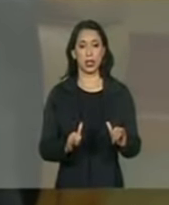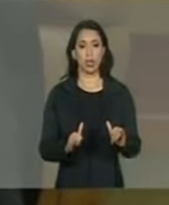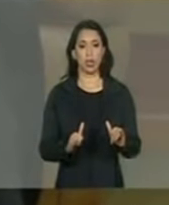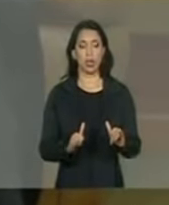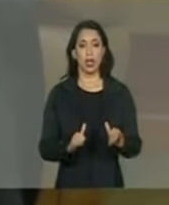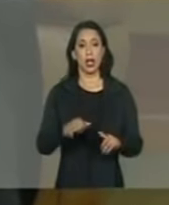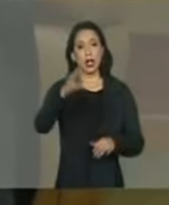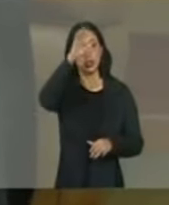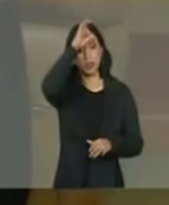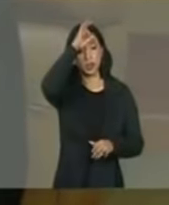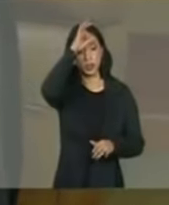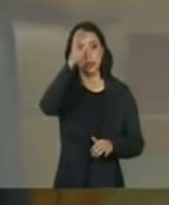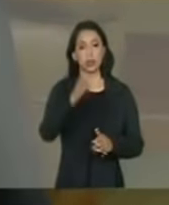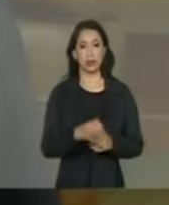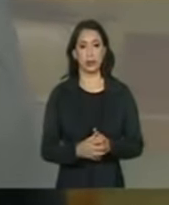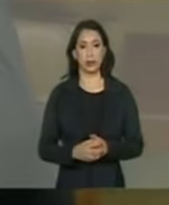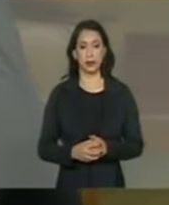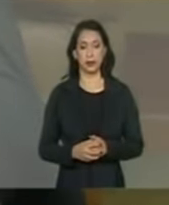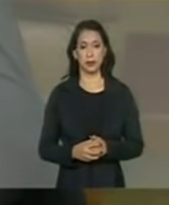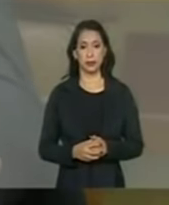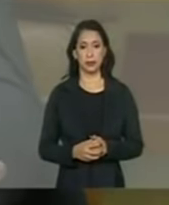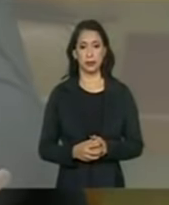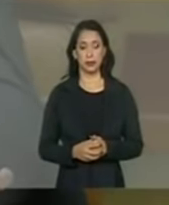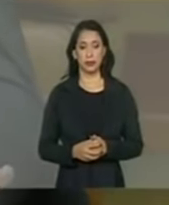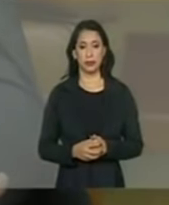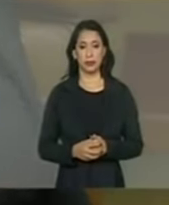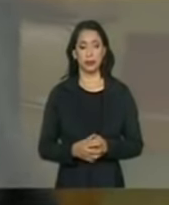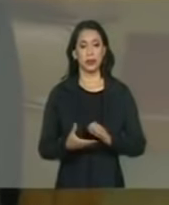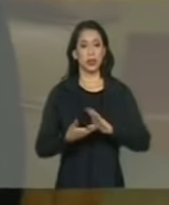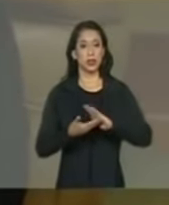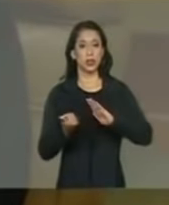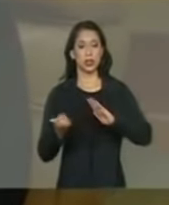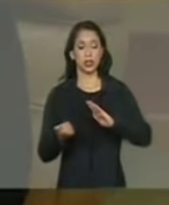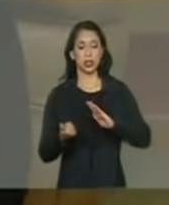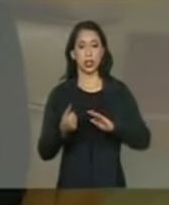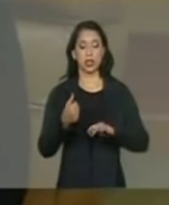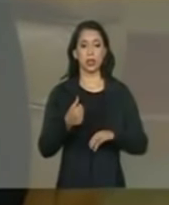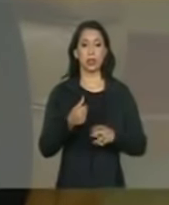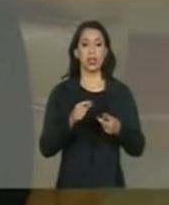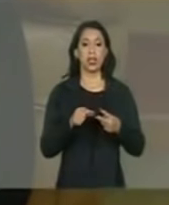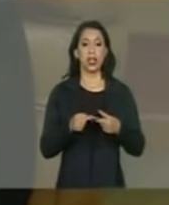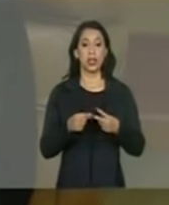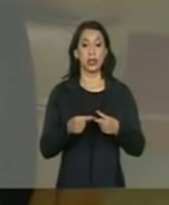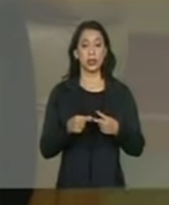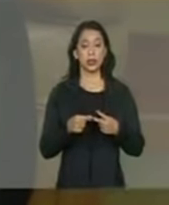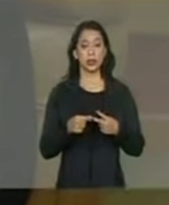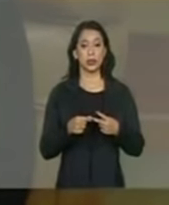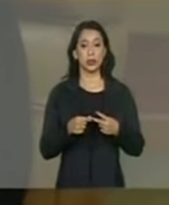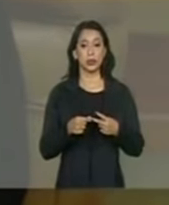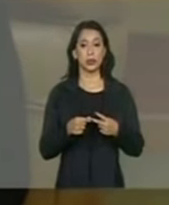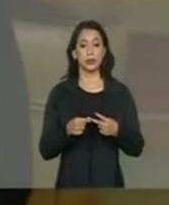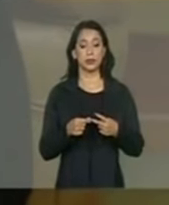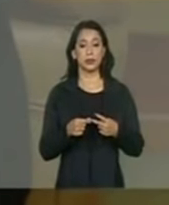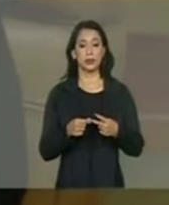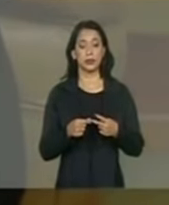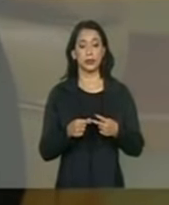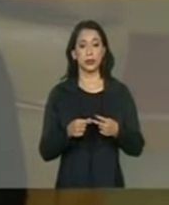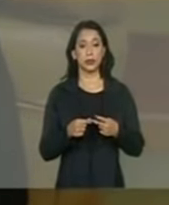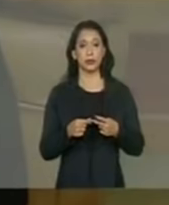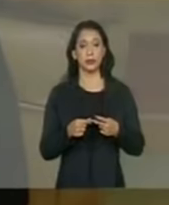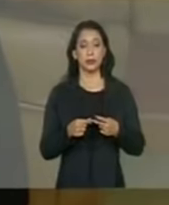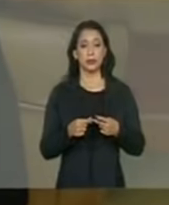inocência foi afastada essa opção segunda opção proclamar como outros